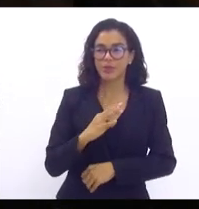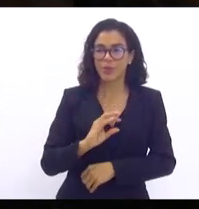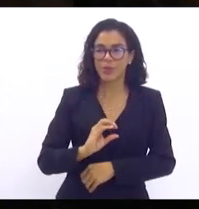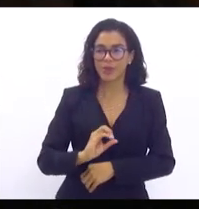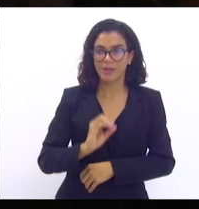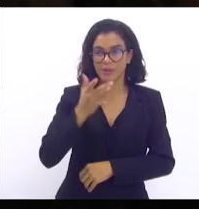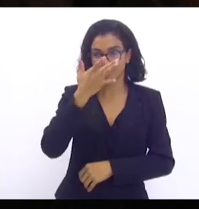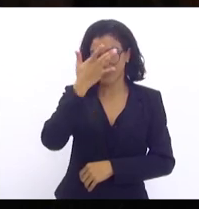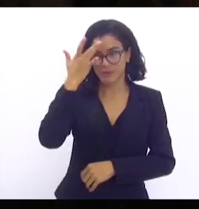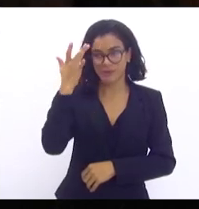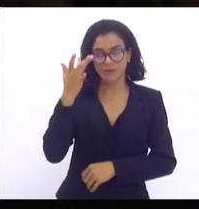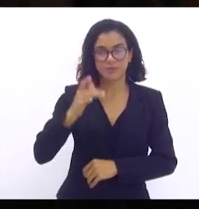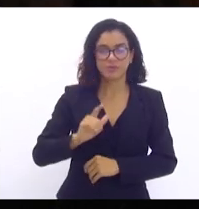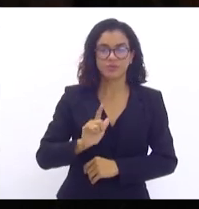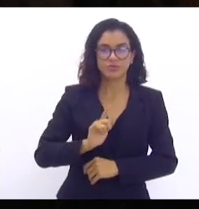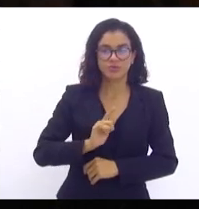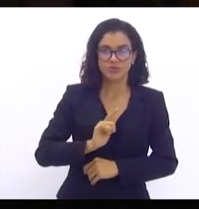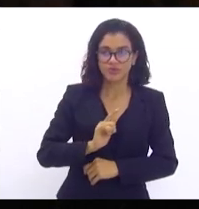Tivemos